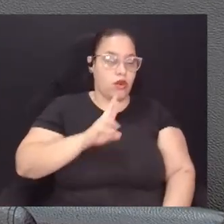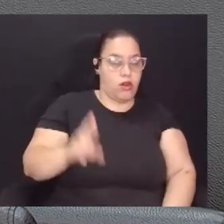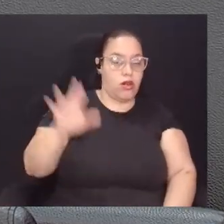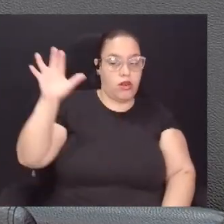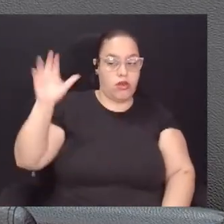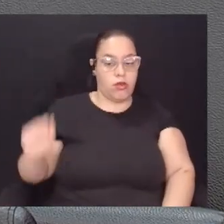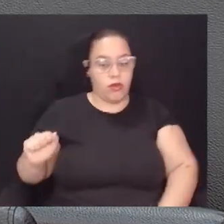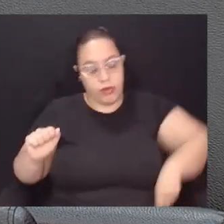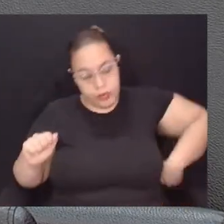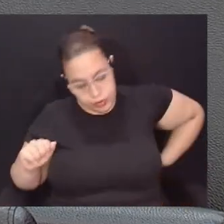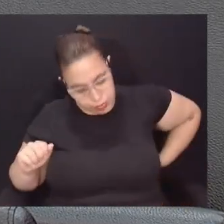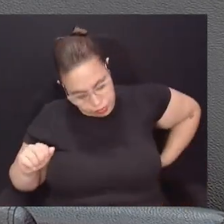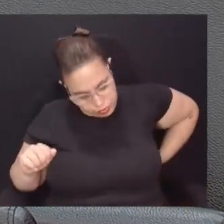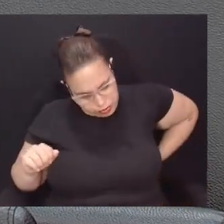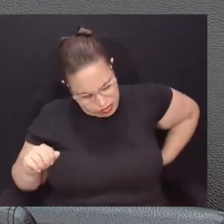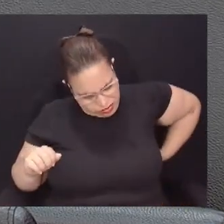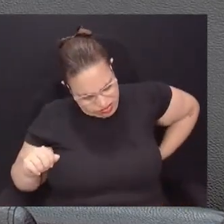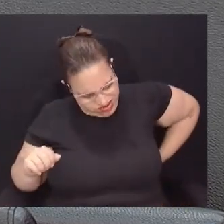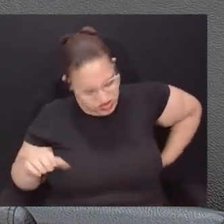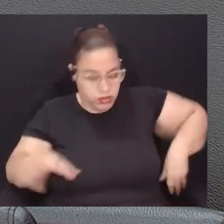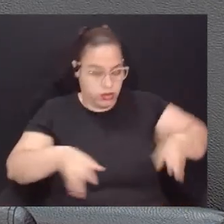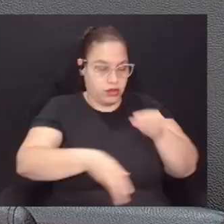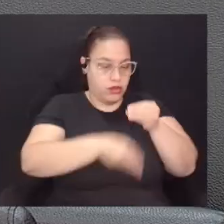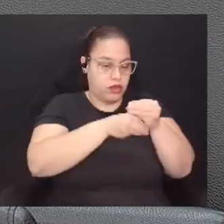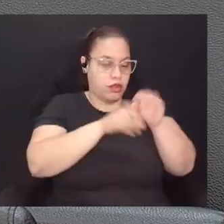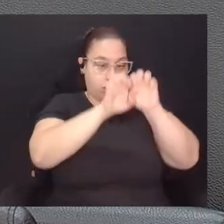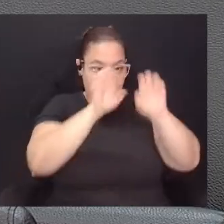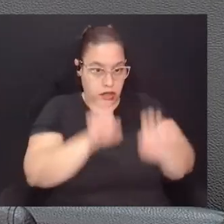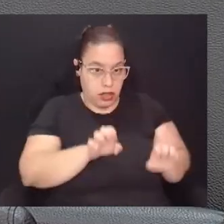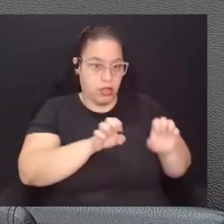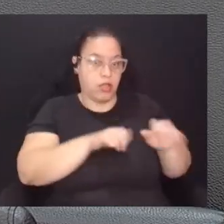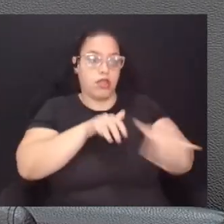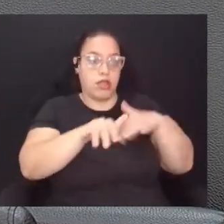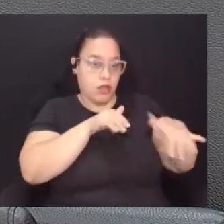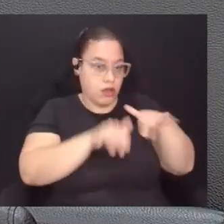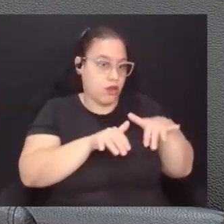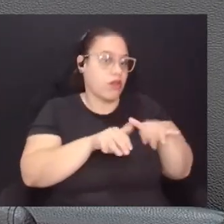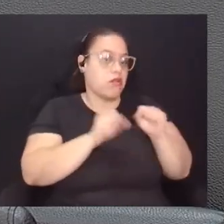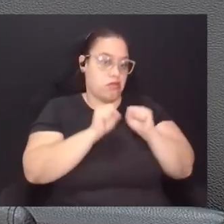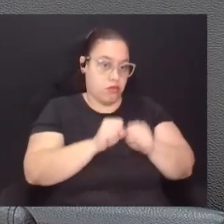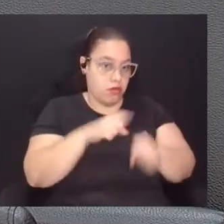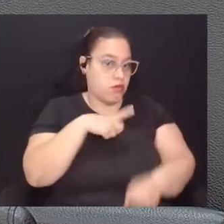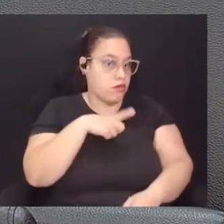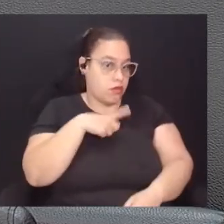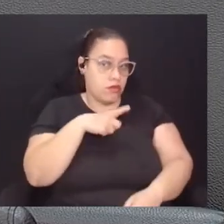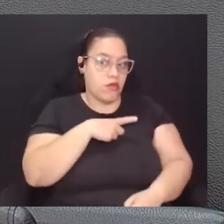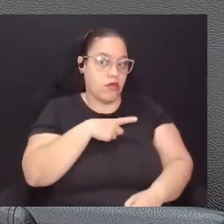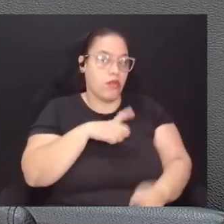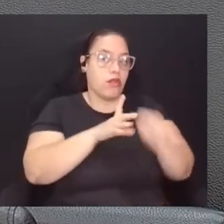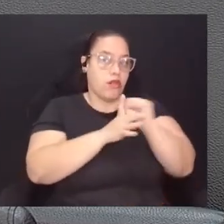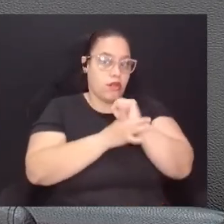matriz africana. E a emenda, né, ela vem para estruturar esse momento, né, para que possa ter